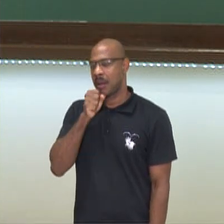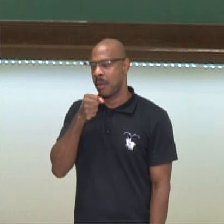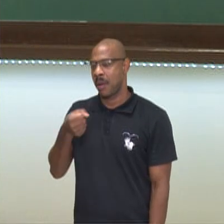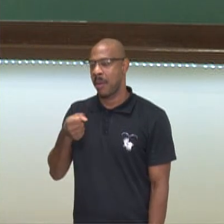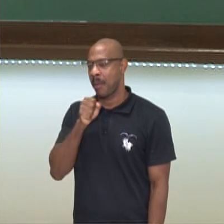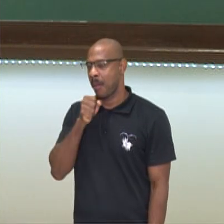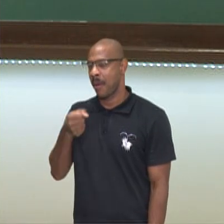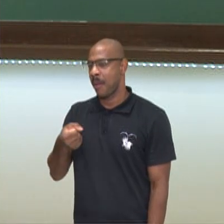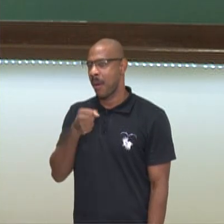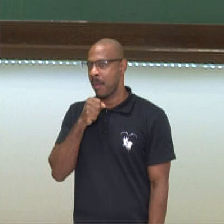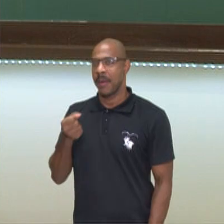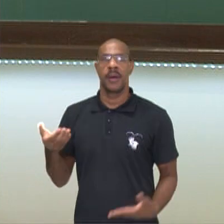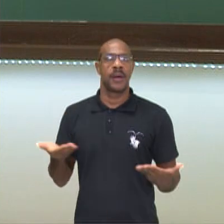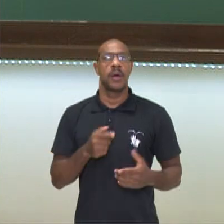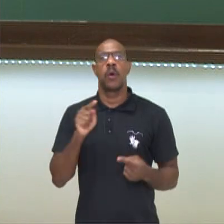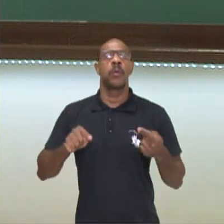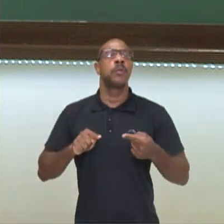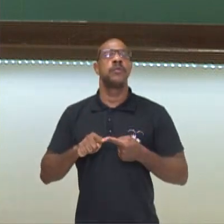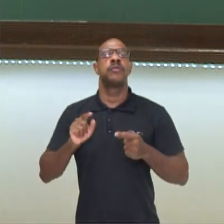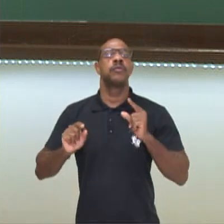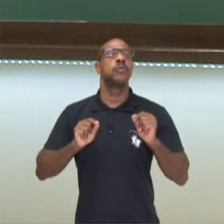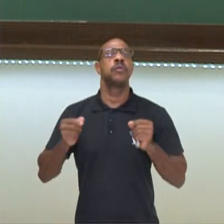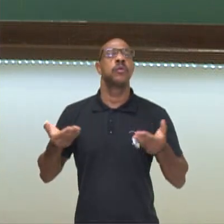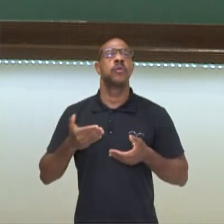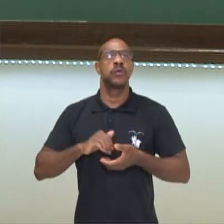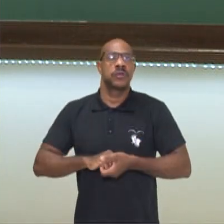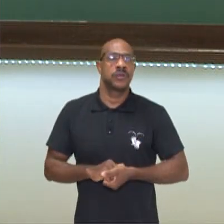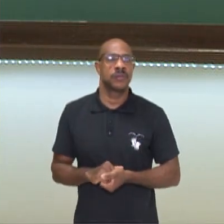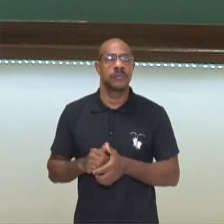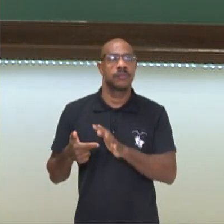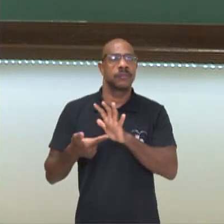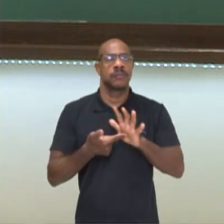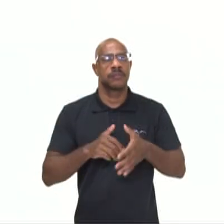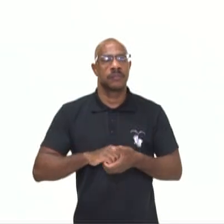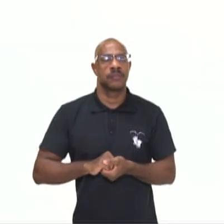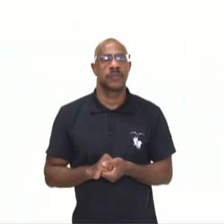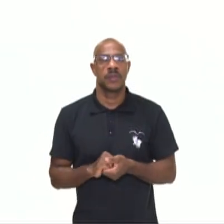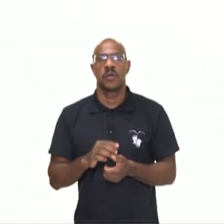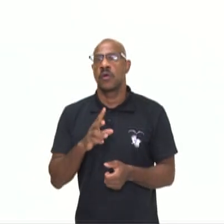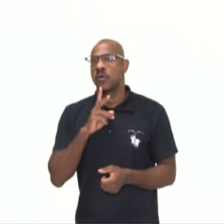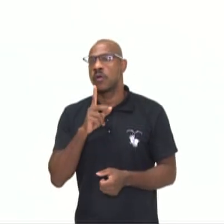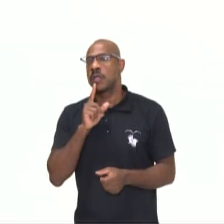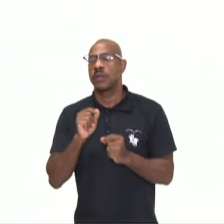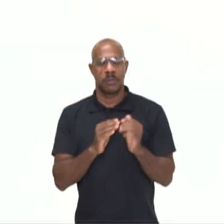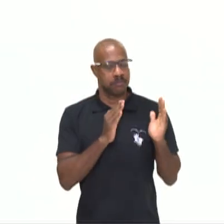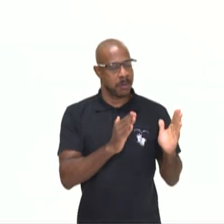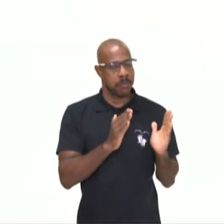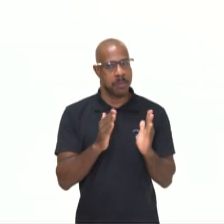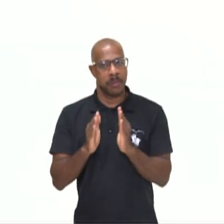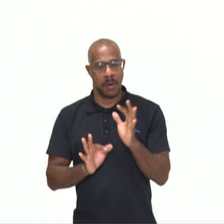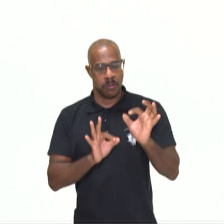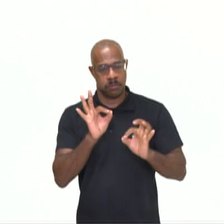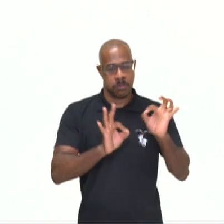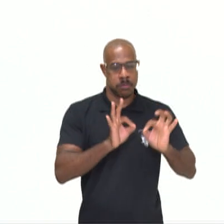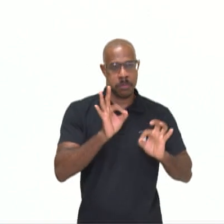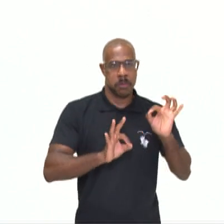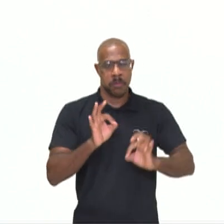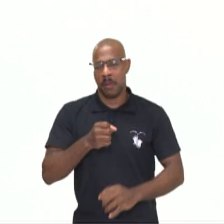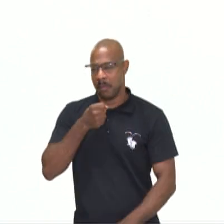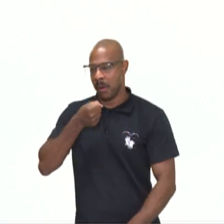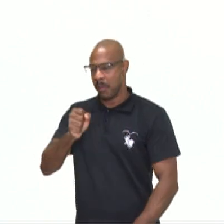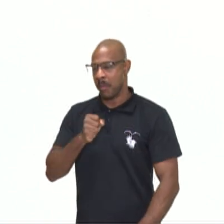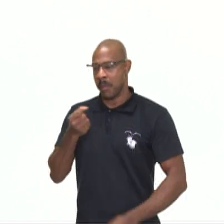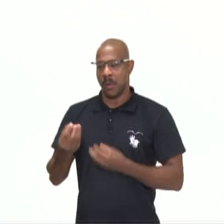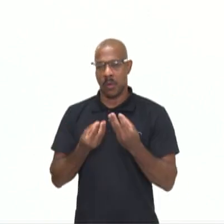e qual que é o nosso objetivo Quais são os objetivos e hoje professor tá aqui conhecer as etapas de um roteiro para produção